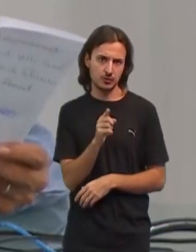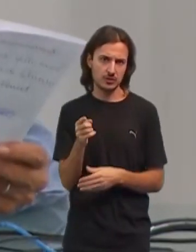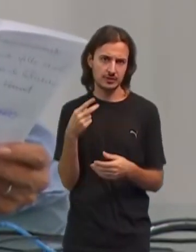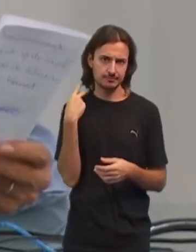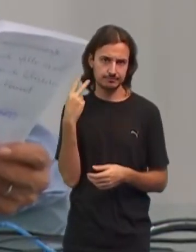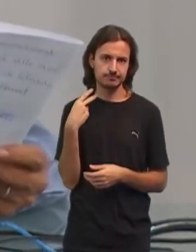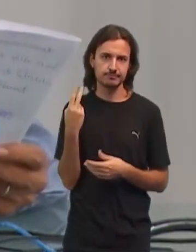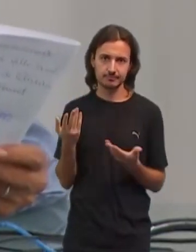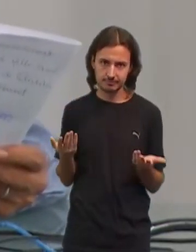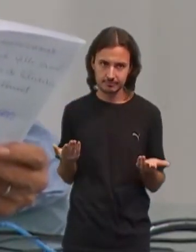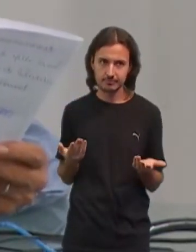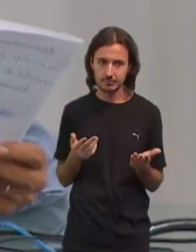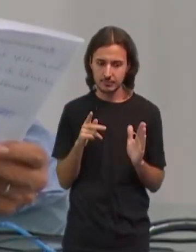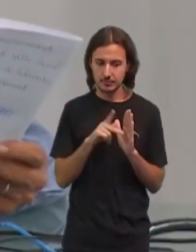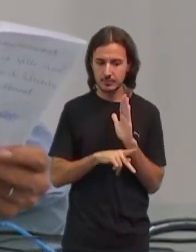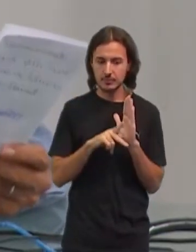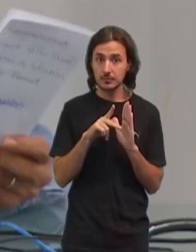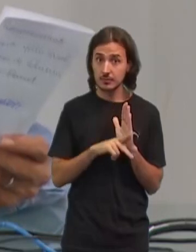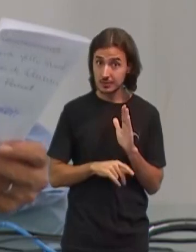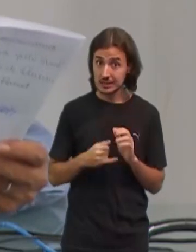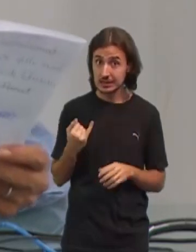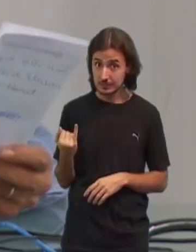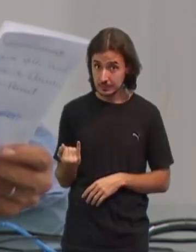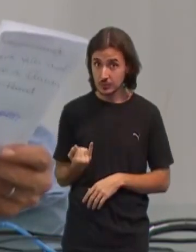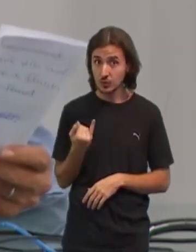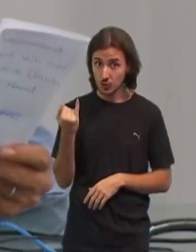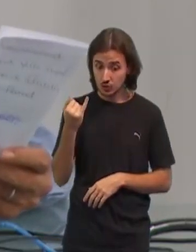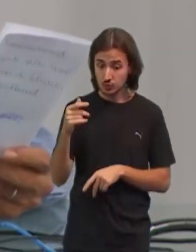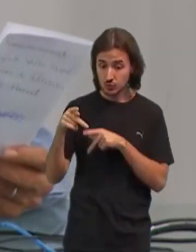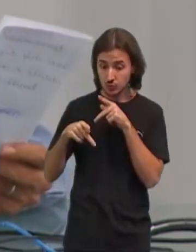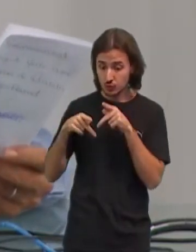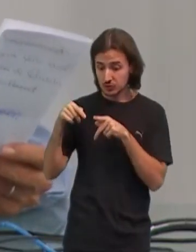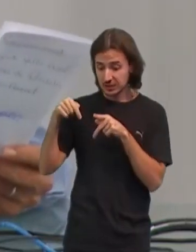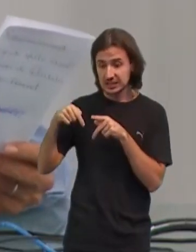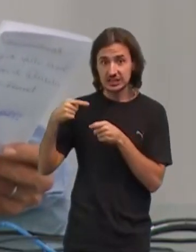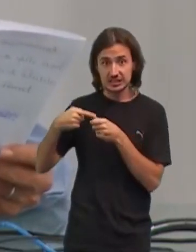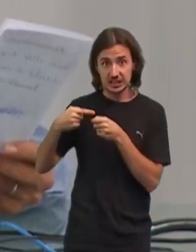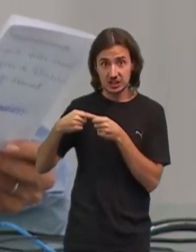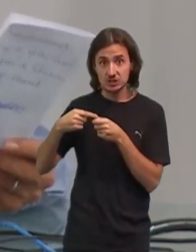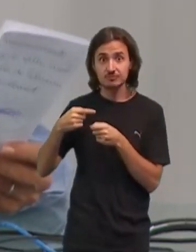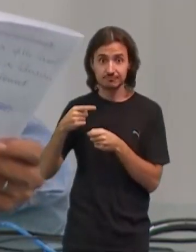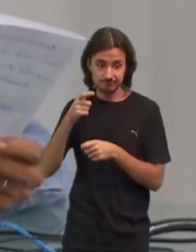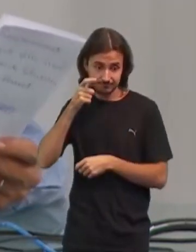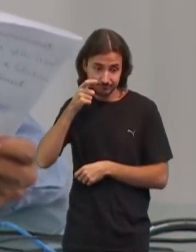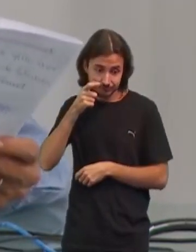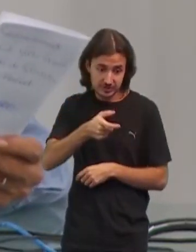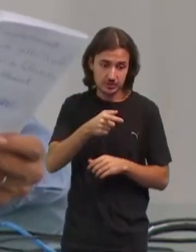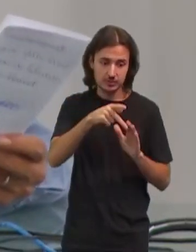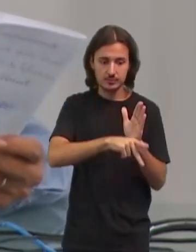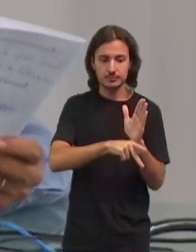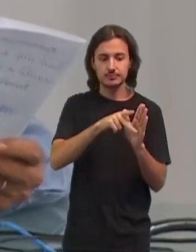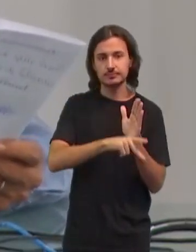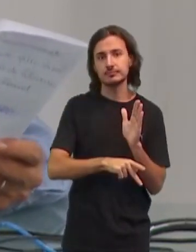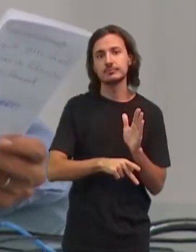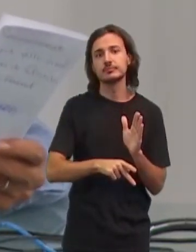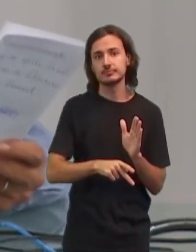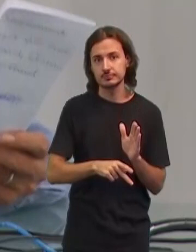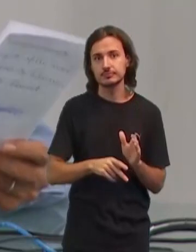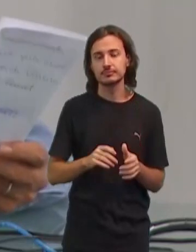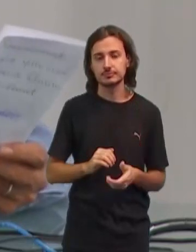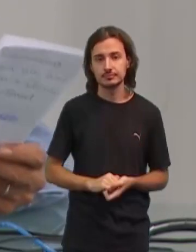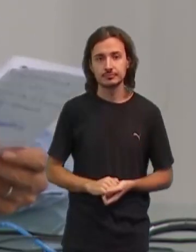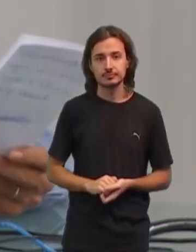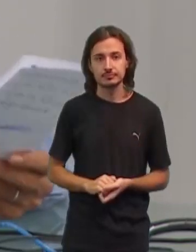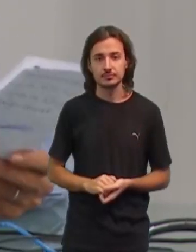dia de hoje, é um projeto de interesse da nossa cidade e também em diminuir gastos aí para os nossos munícipes, porque com